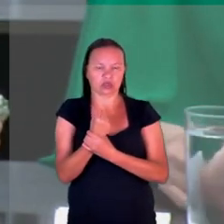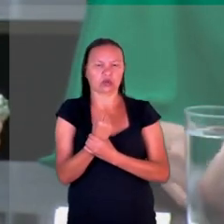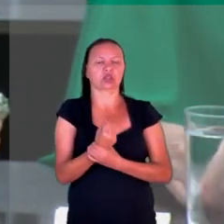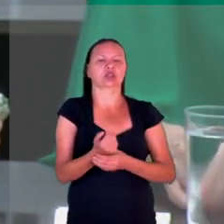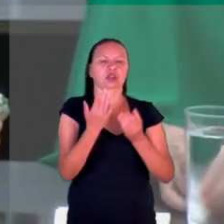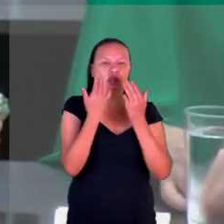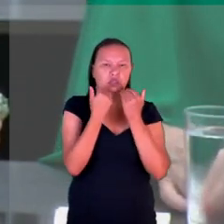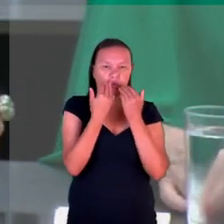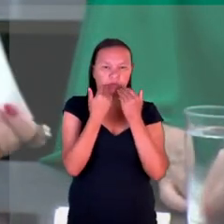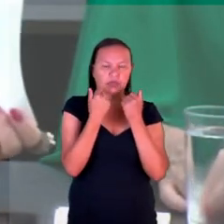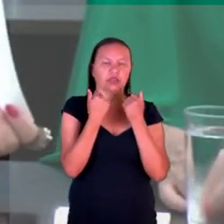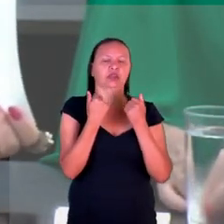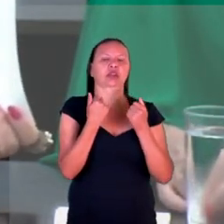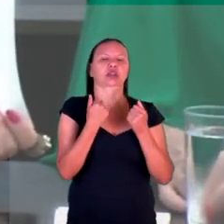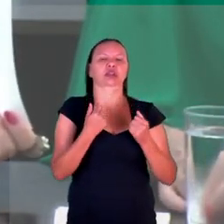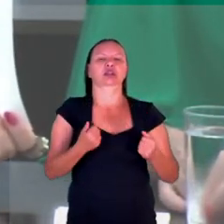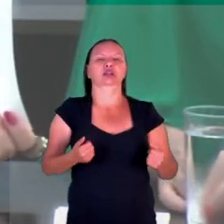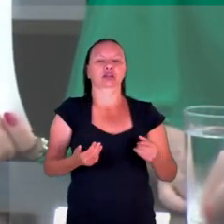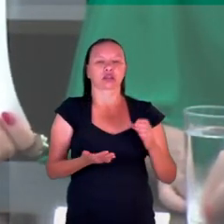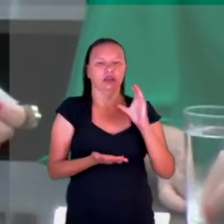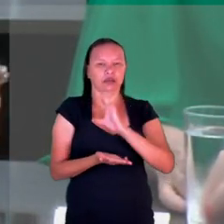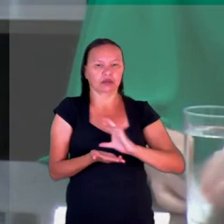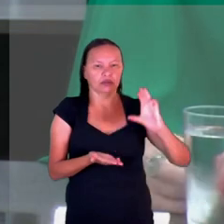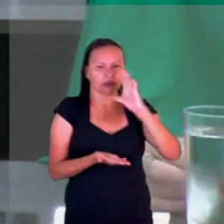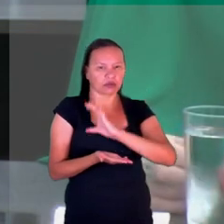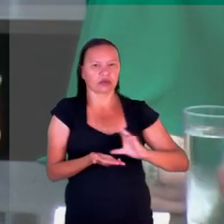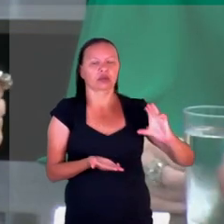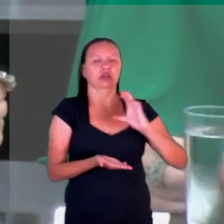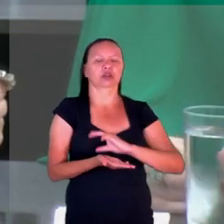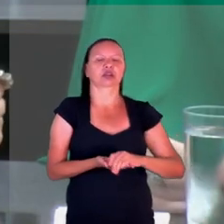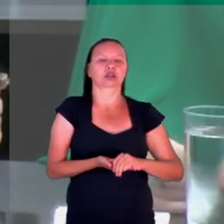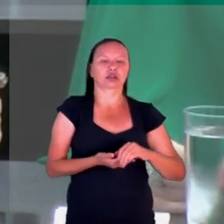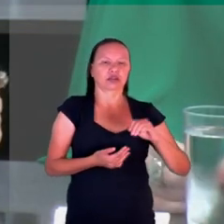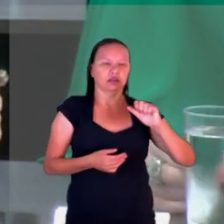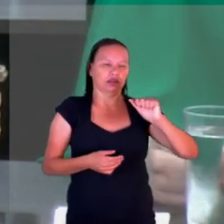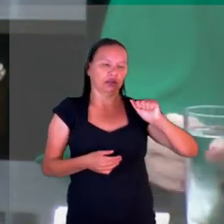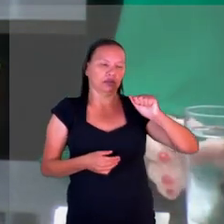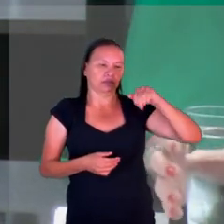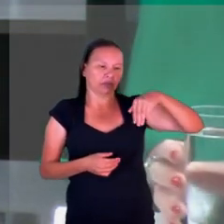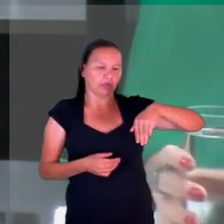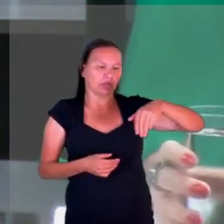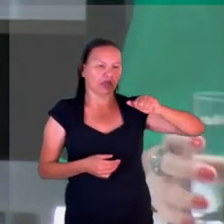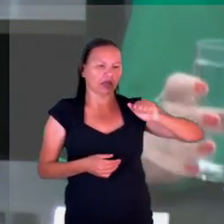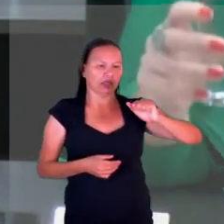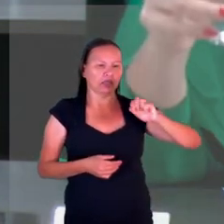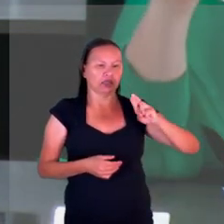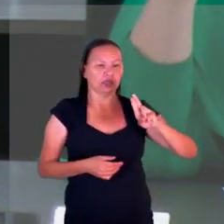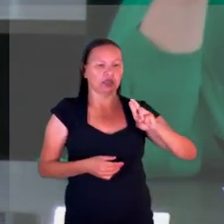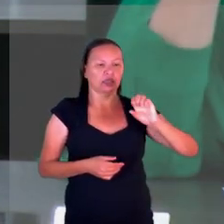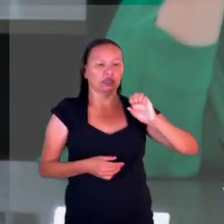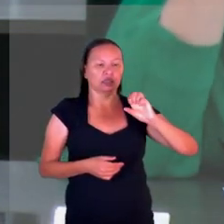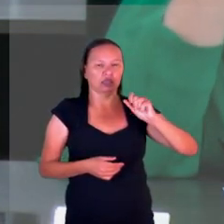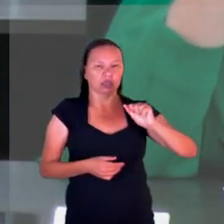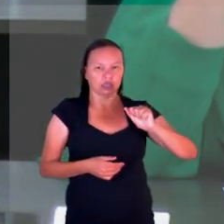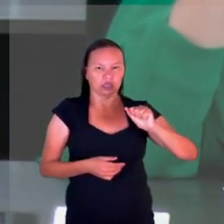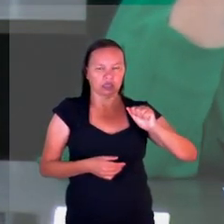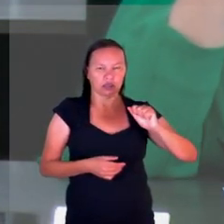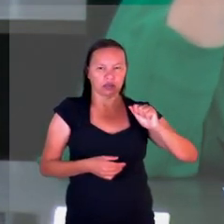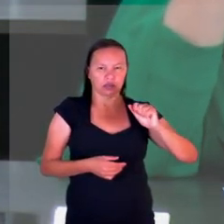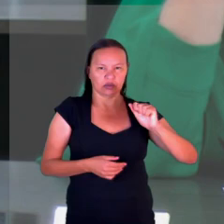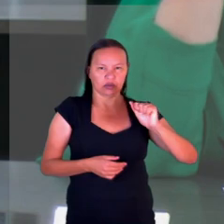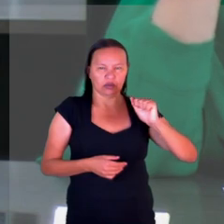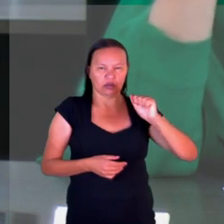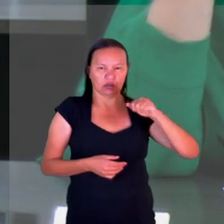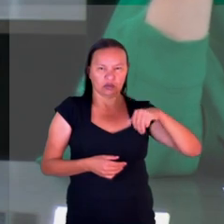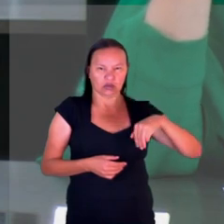e acho que o tanto a Mariana como o Anderson falaram né em enfrentar fome com comida de